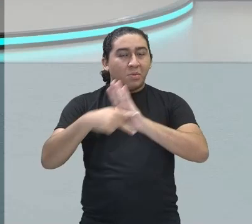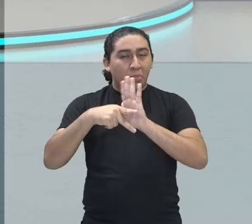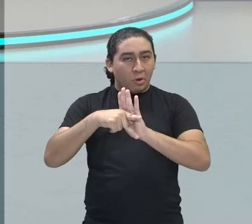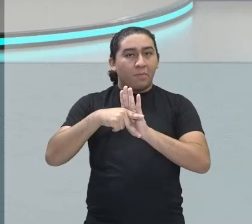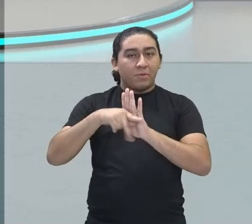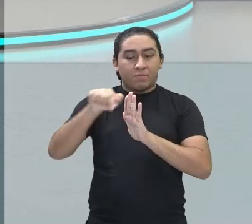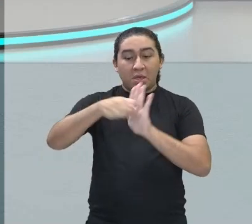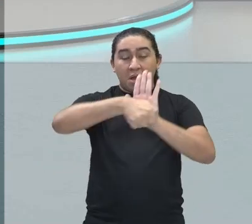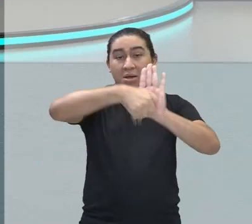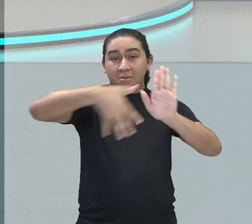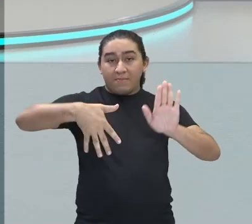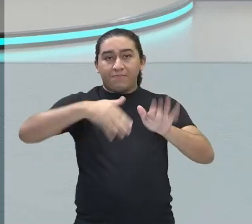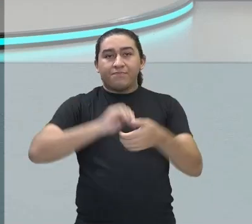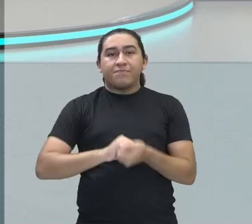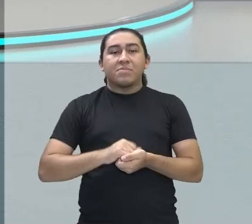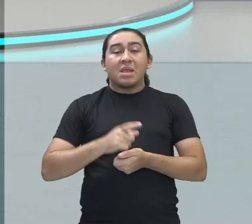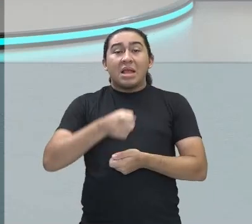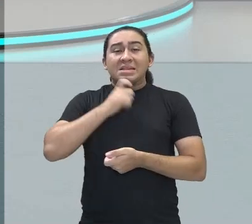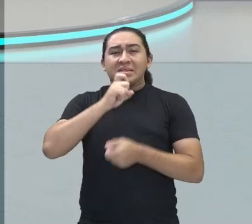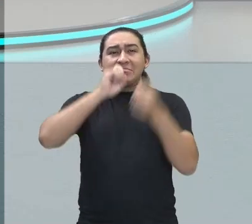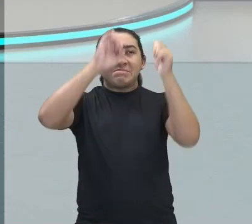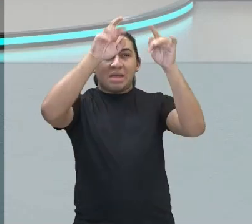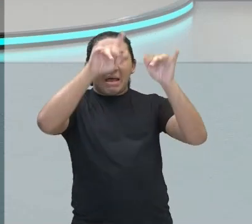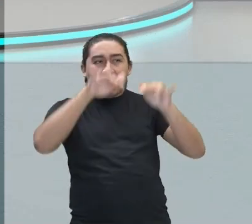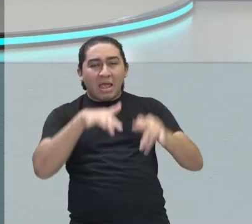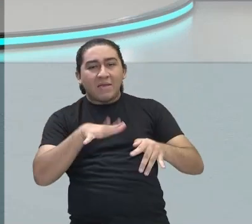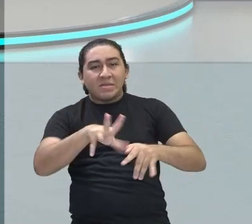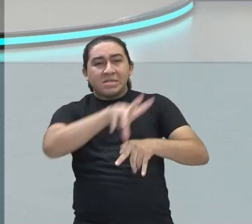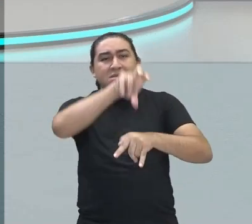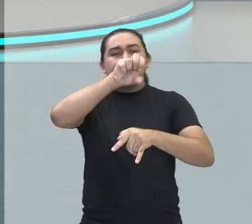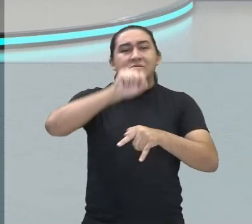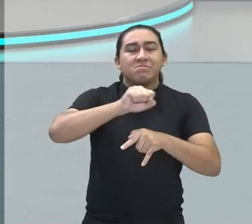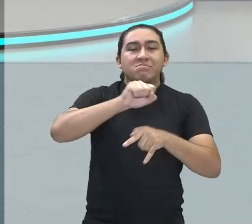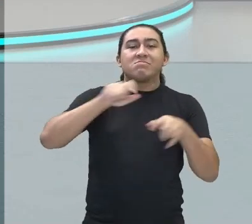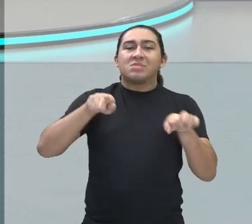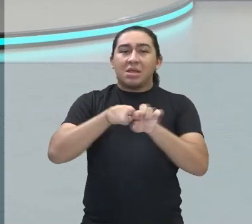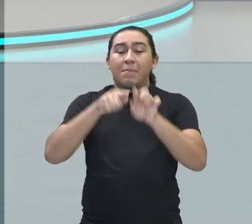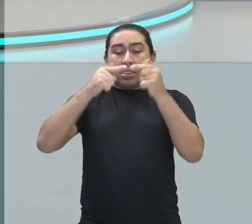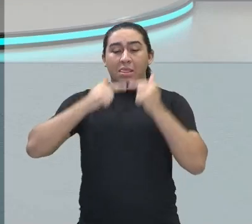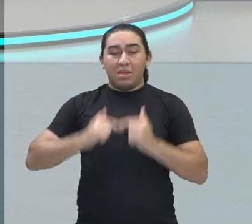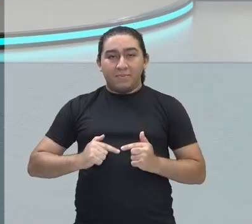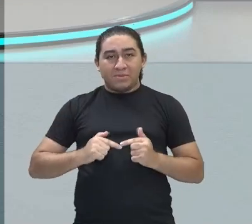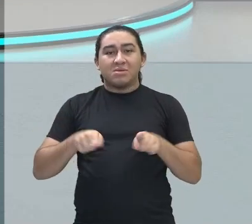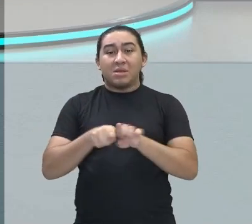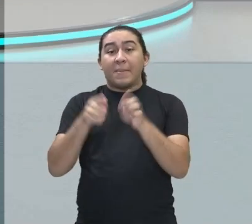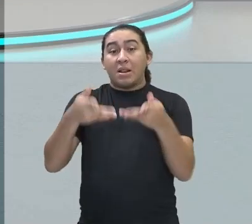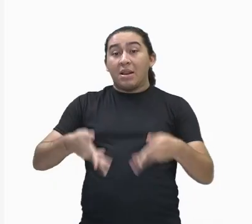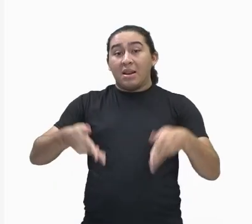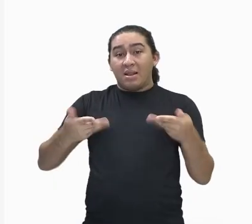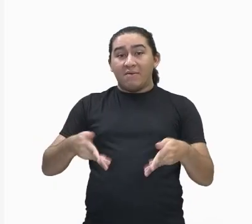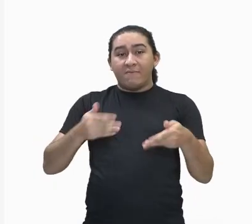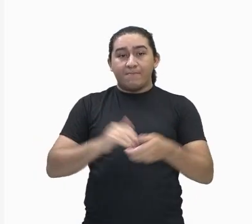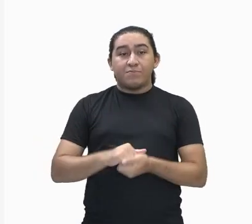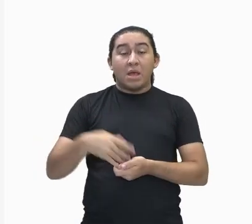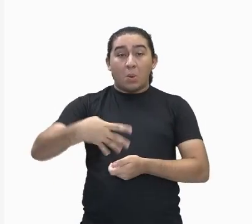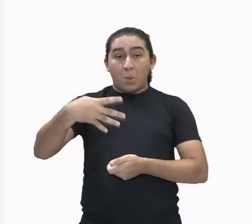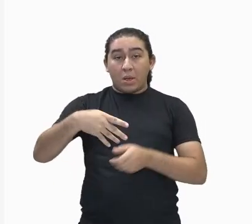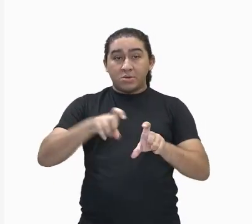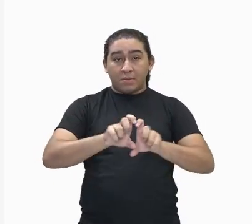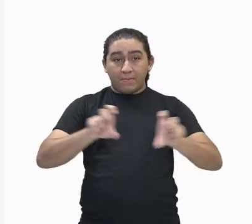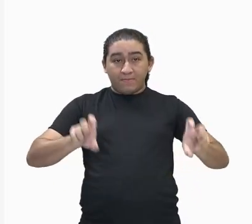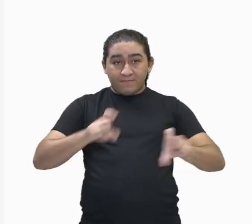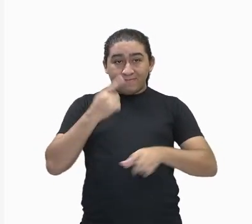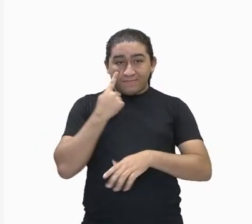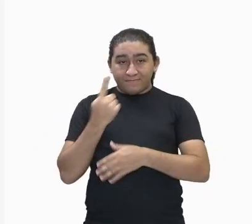sinestésicos, neve, aromal, límpido e leve. Vamos ver a quarta estrofe.